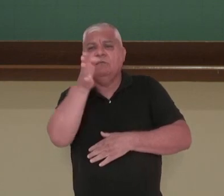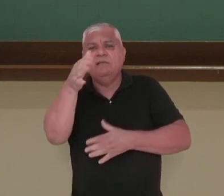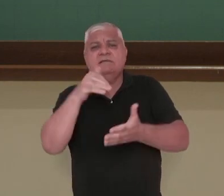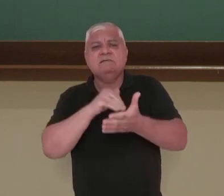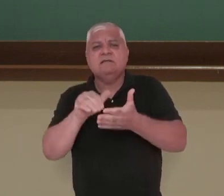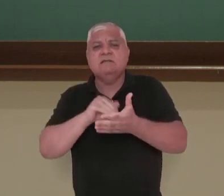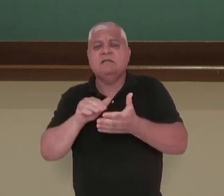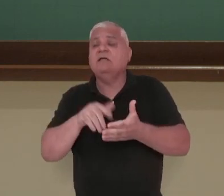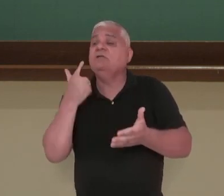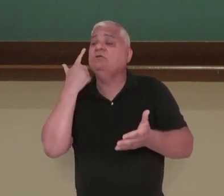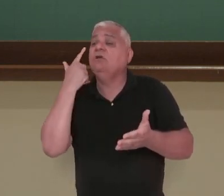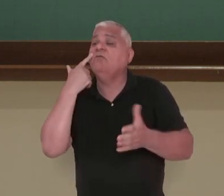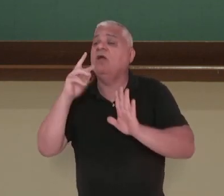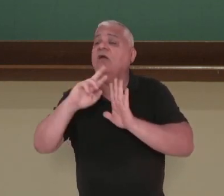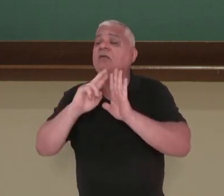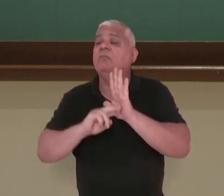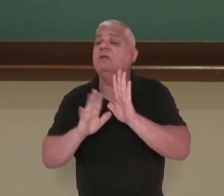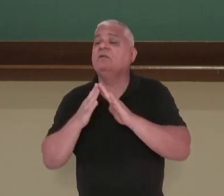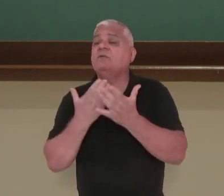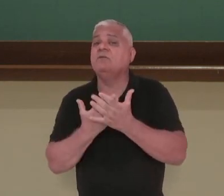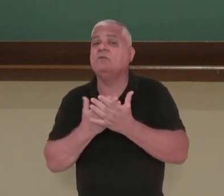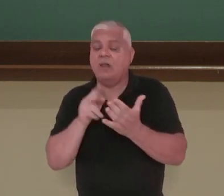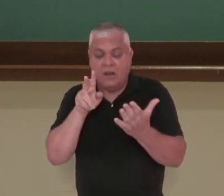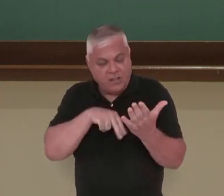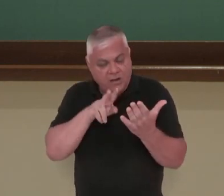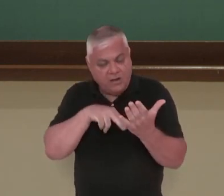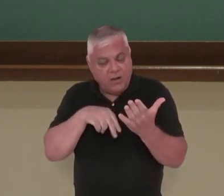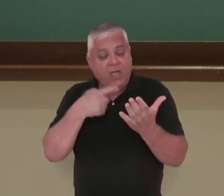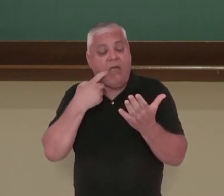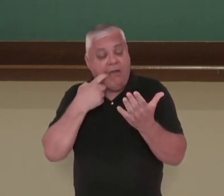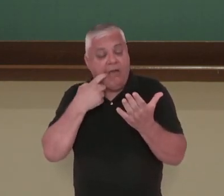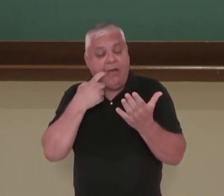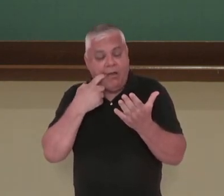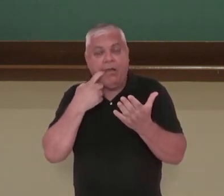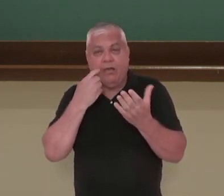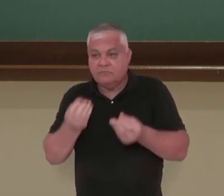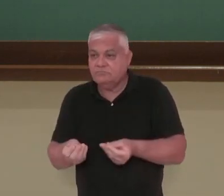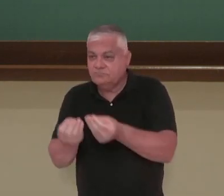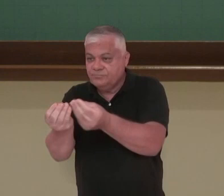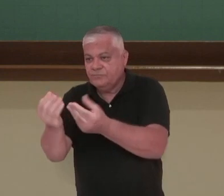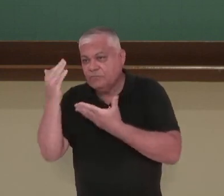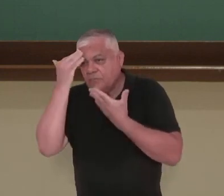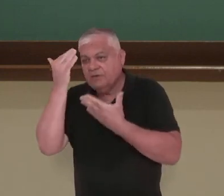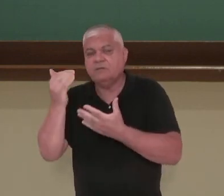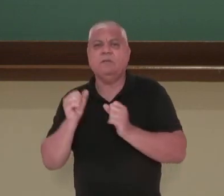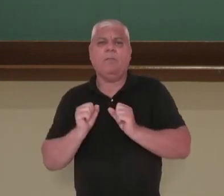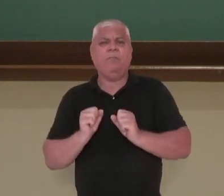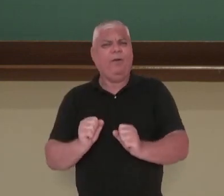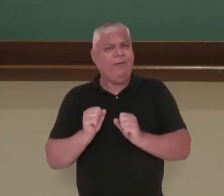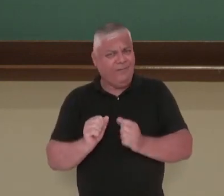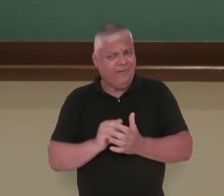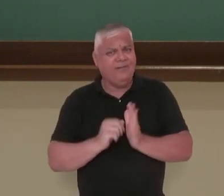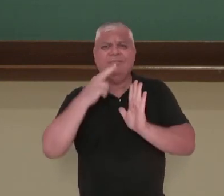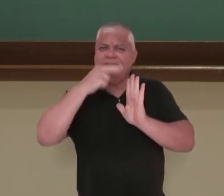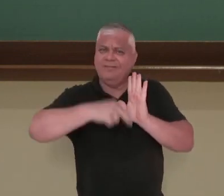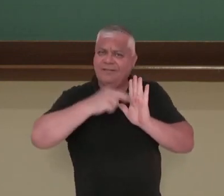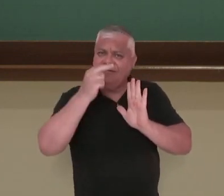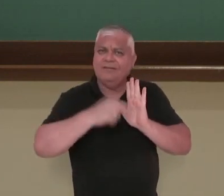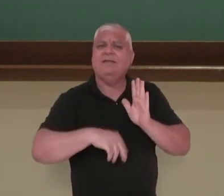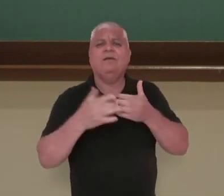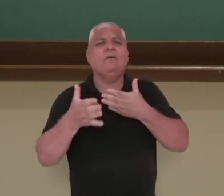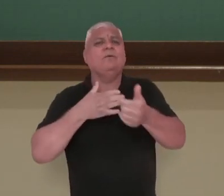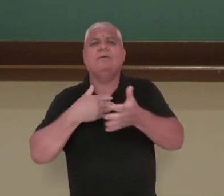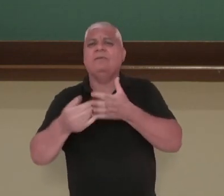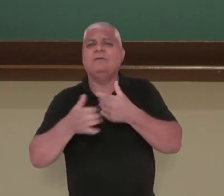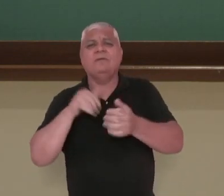regimento escolar para dar uma conferida, para ver se está certo ou não. Por isso que eu digo, olhe o regimento escolar. E, nos tempos atuais,